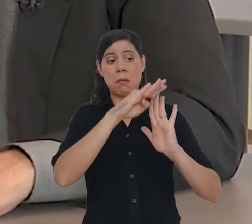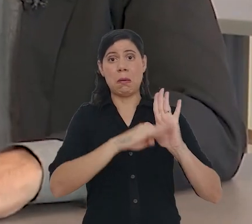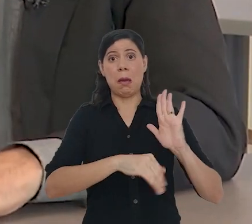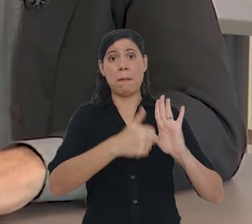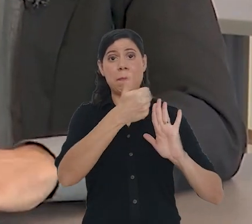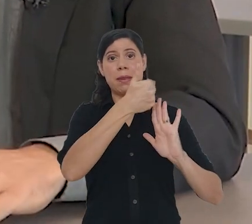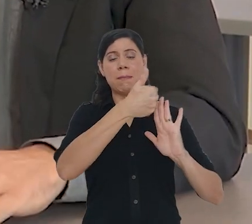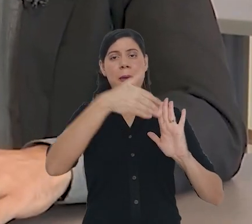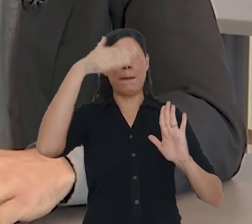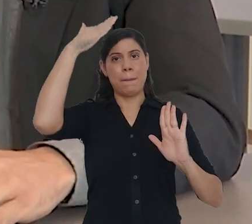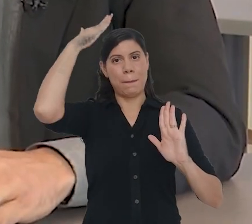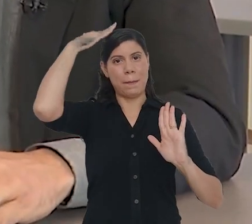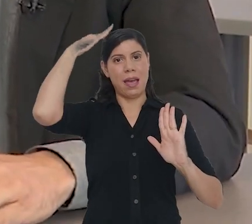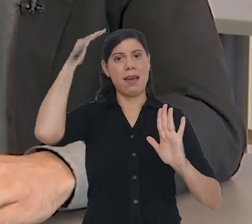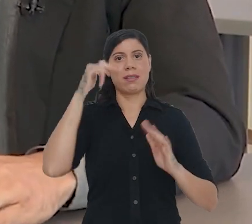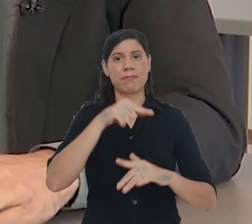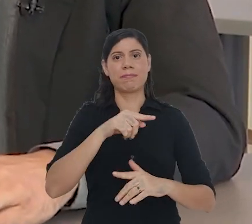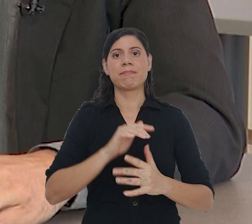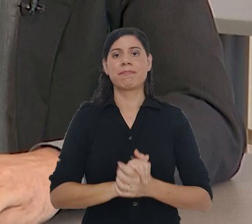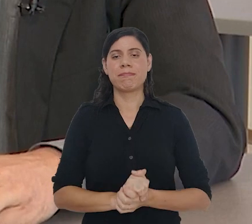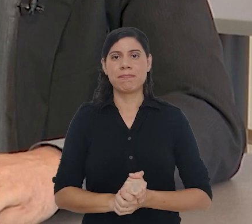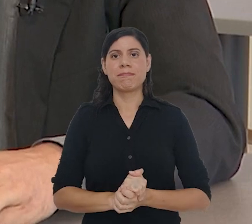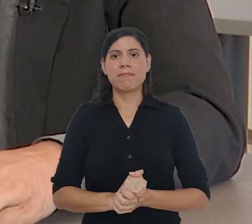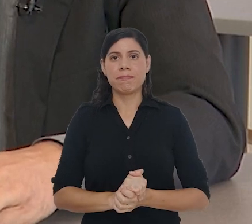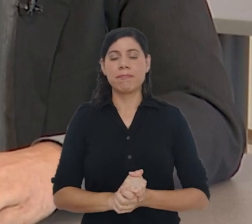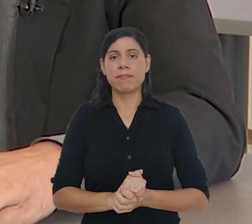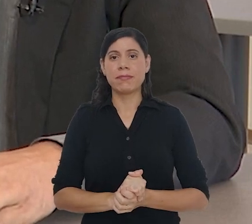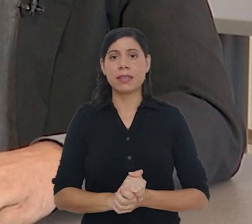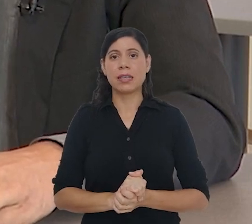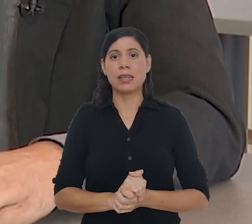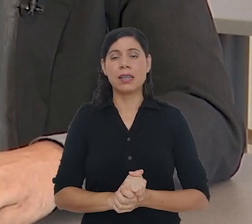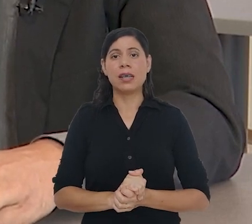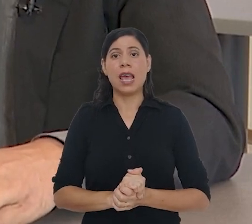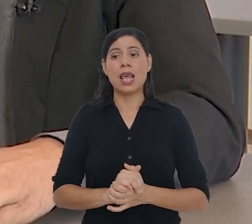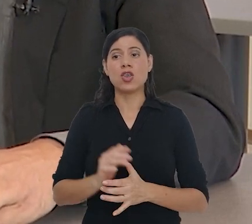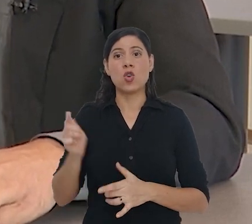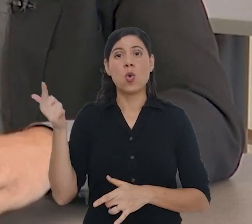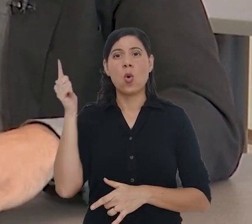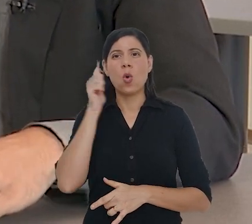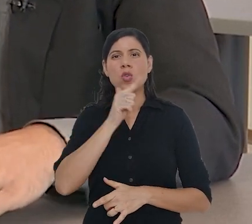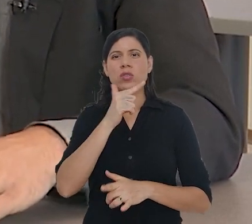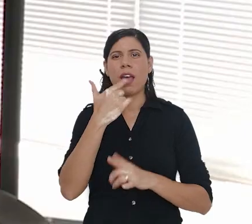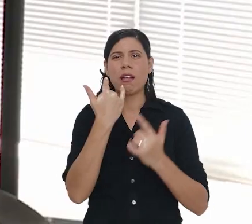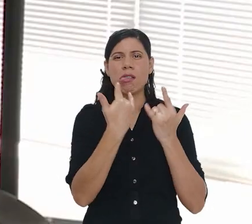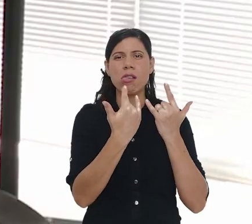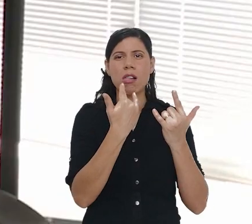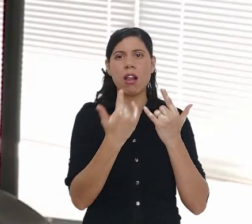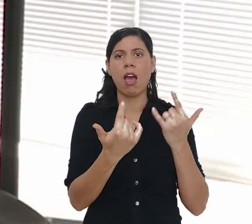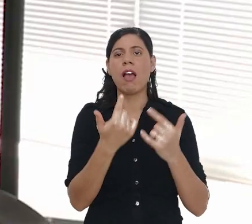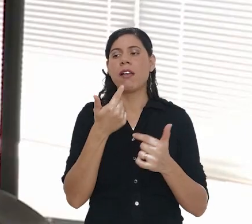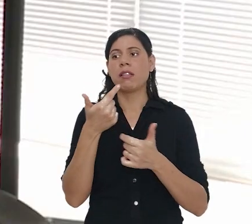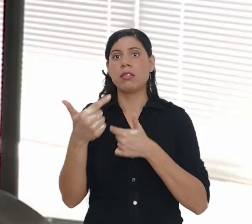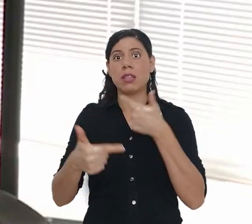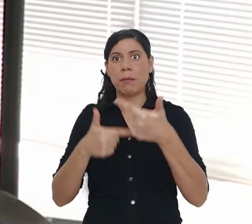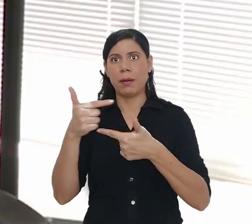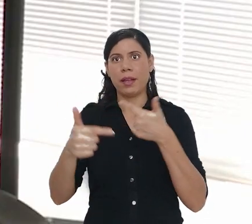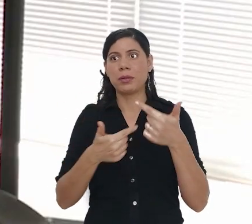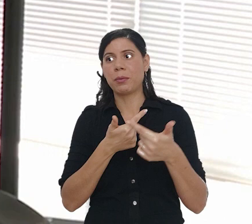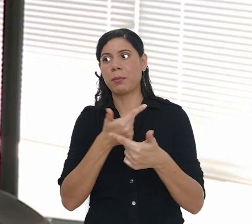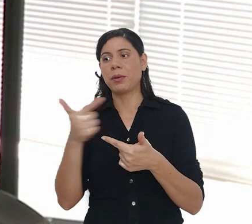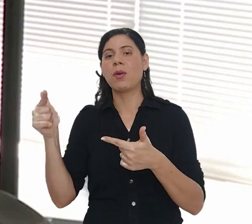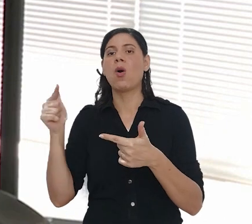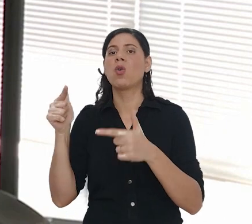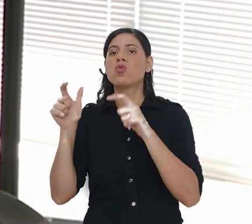E, por sua vez, o estado no qual há mais aliciamento de trabalhadores para trabalhar em outro local, em situações